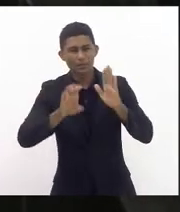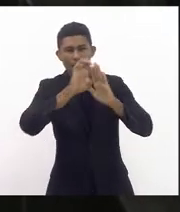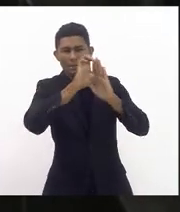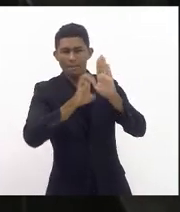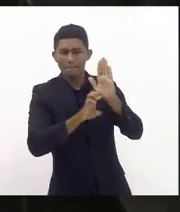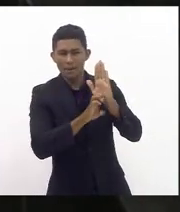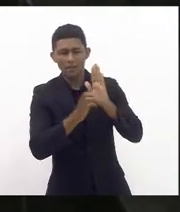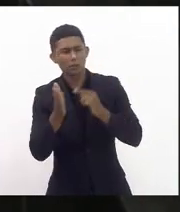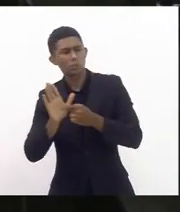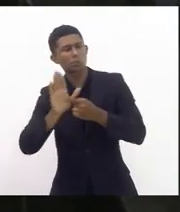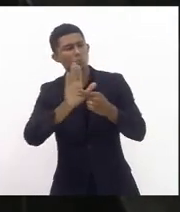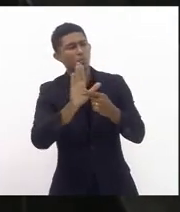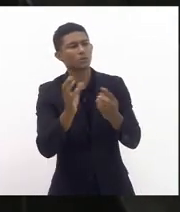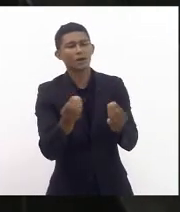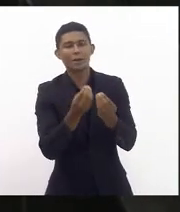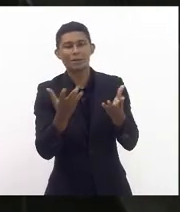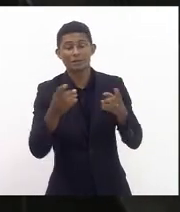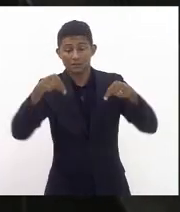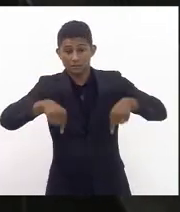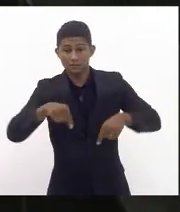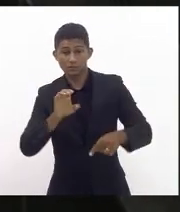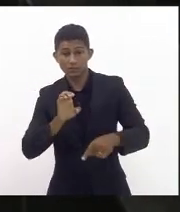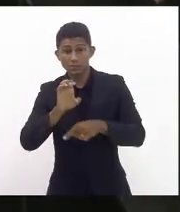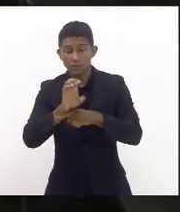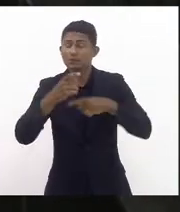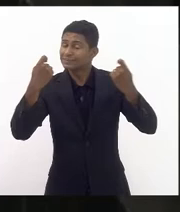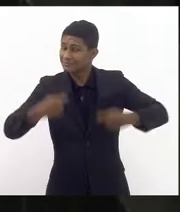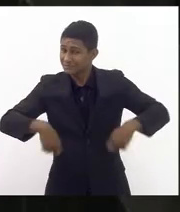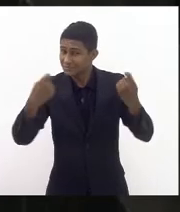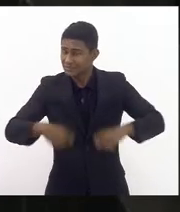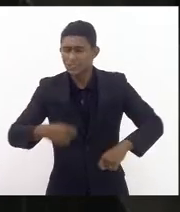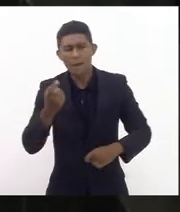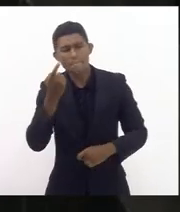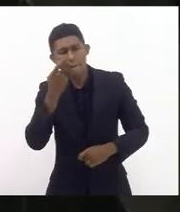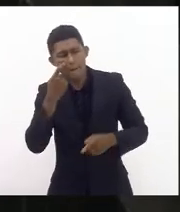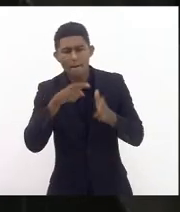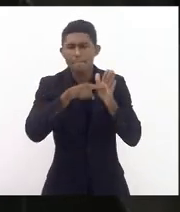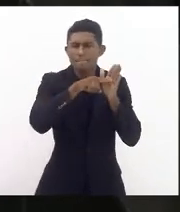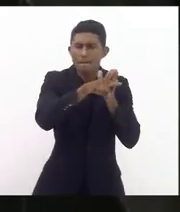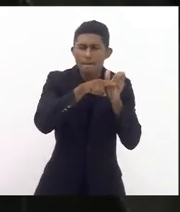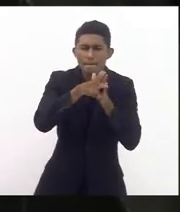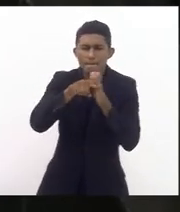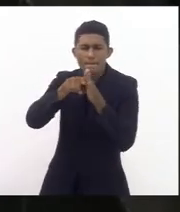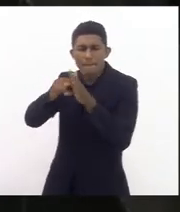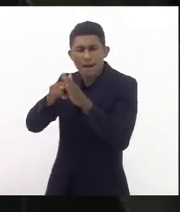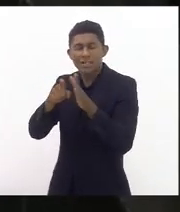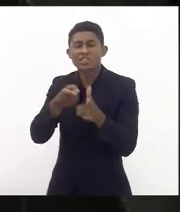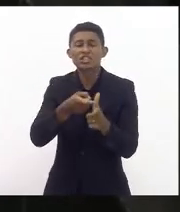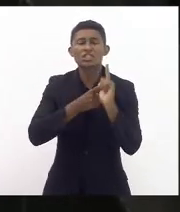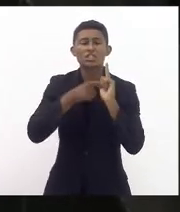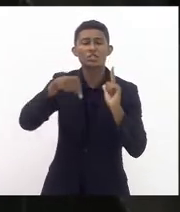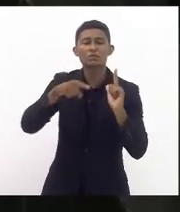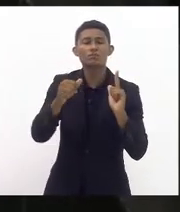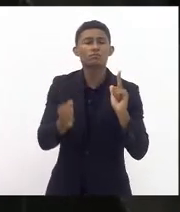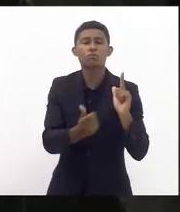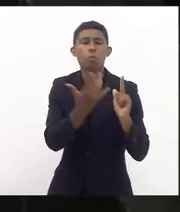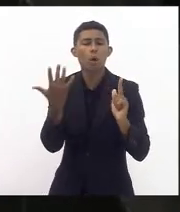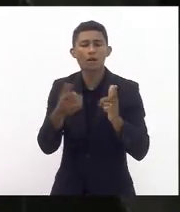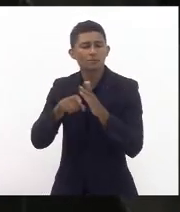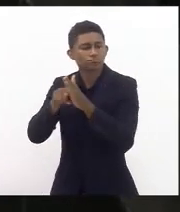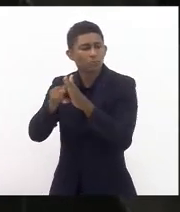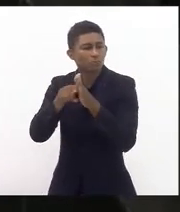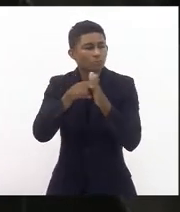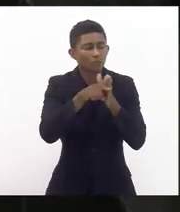do Rio de Janeiro faça promova uma auditoria da sua dívida pública e, invariavelmente, o governo